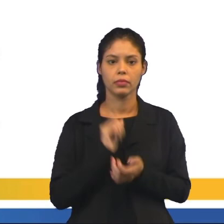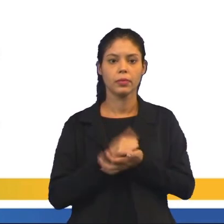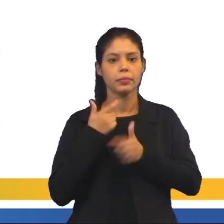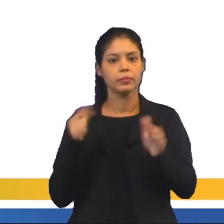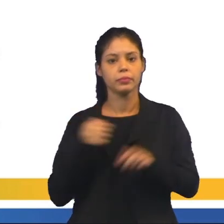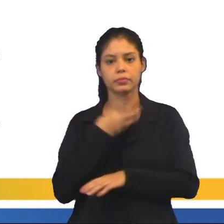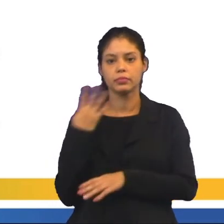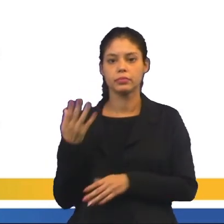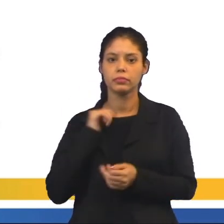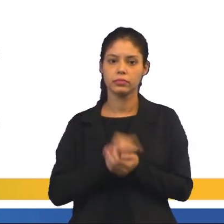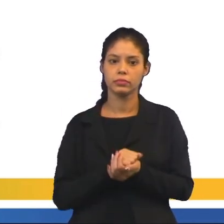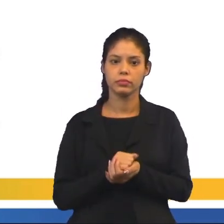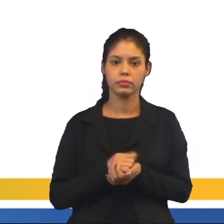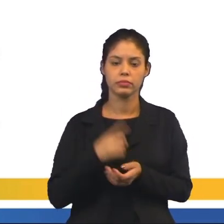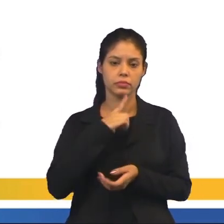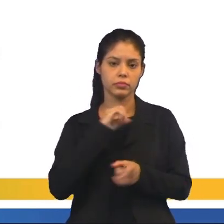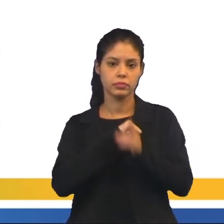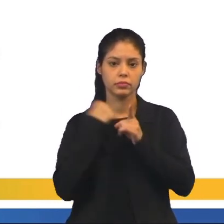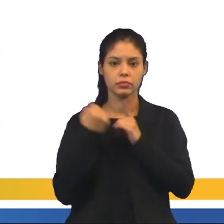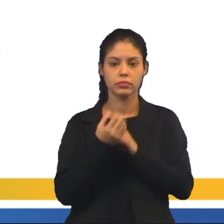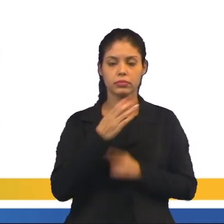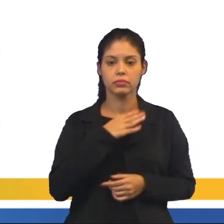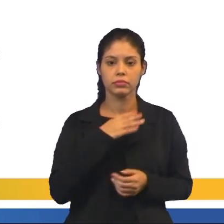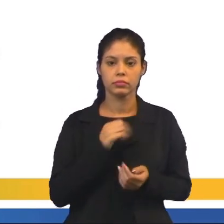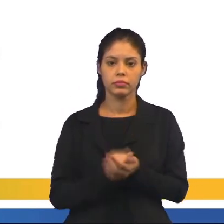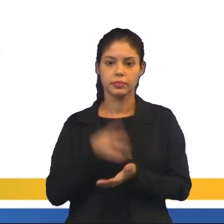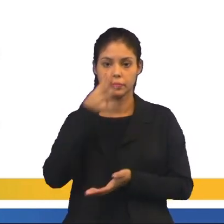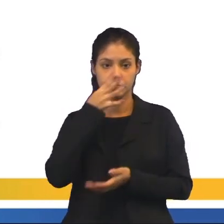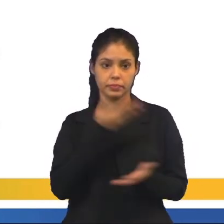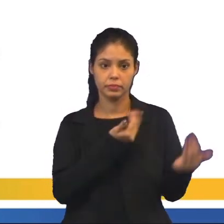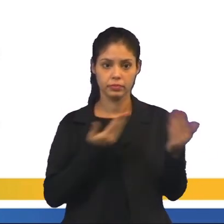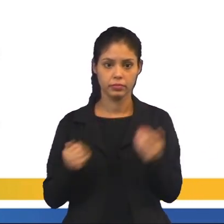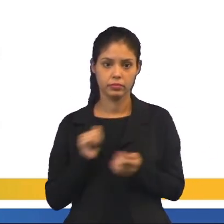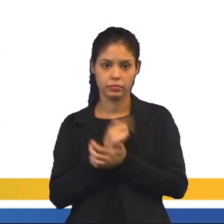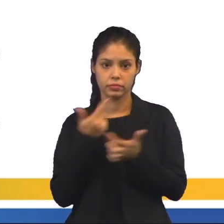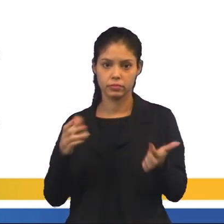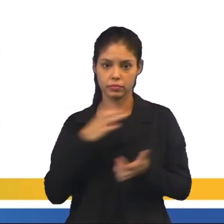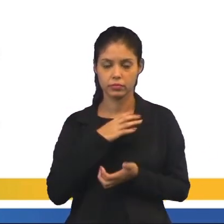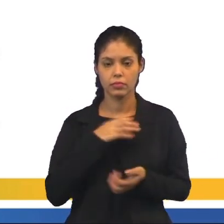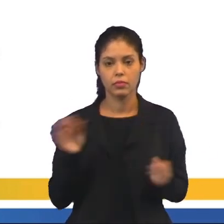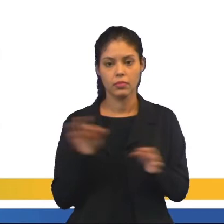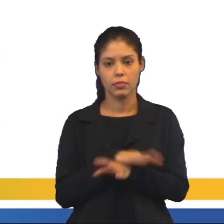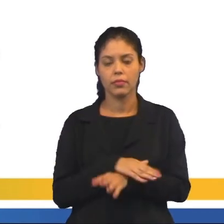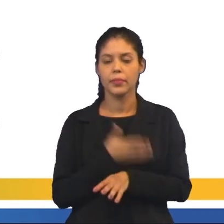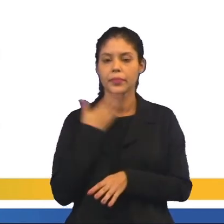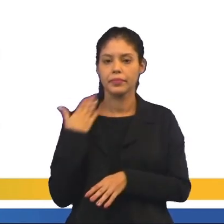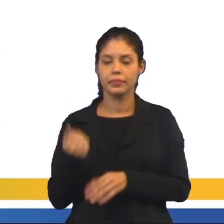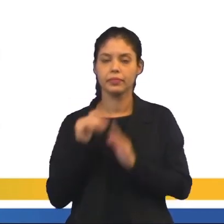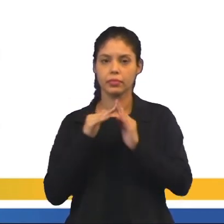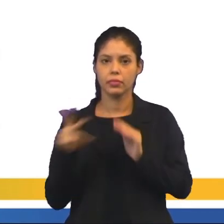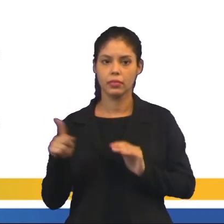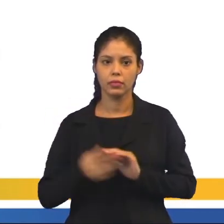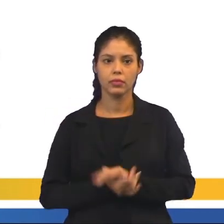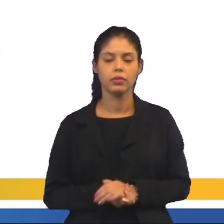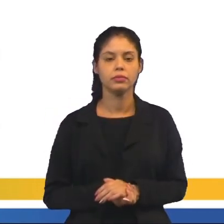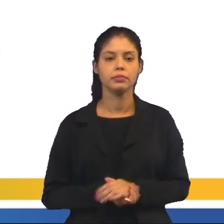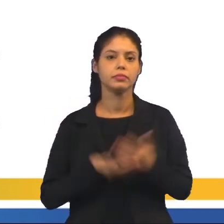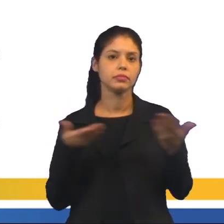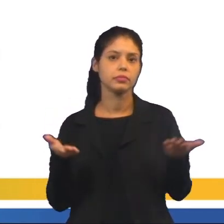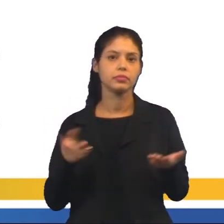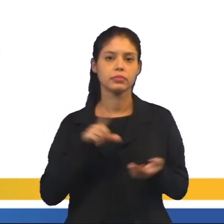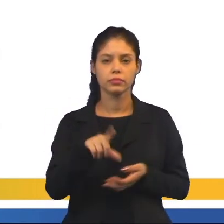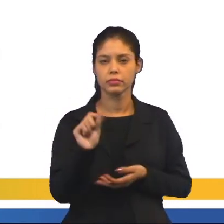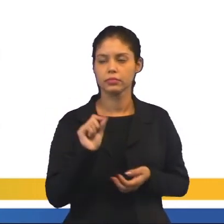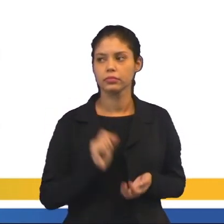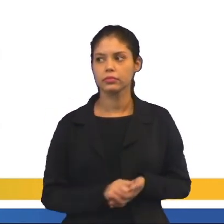D, a grande quantidade de eventos sociais nas cidades que atraíam jovens para as grandes cidades e que acabavam preferindo morar nelas. E aí,